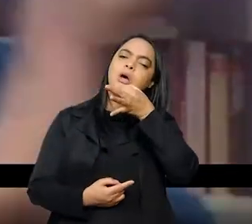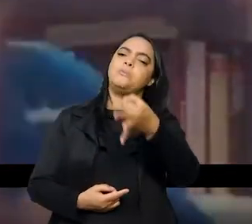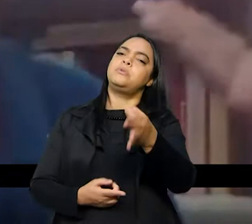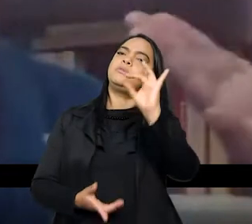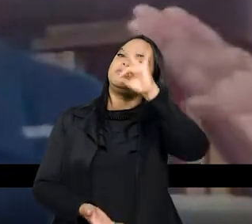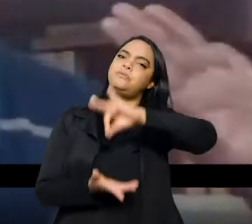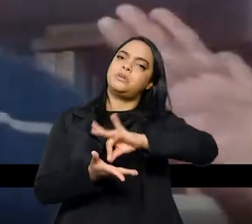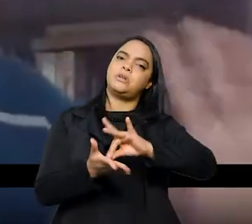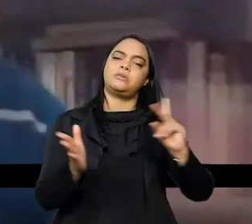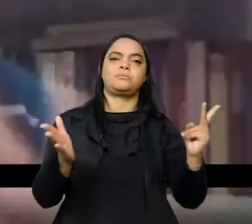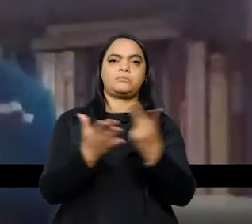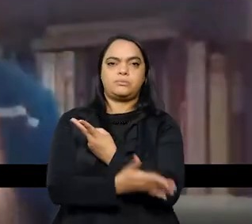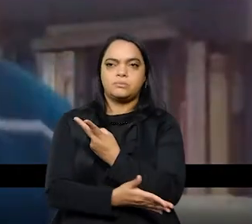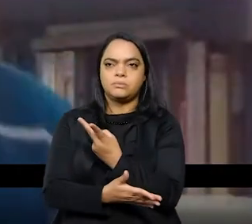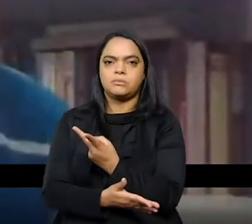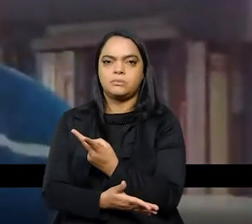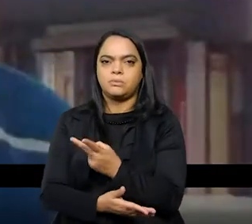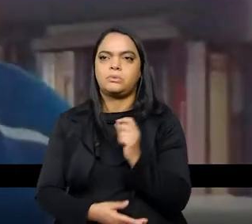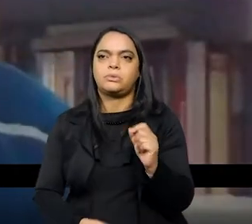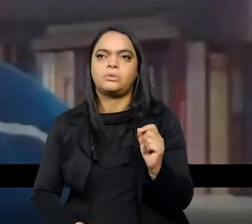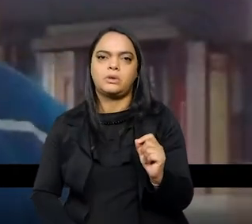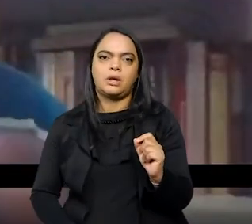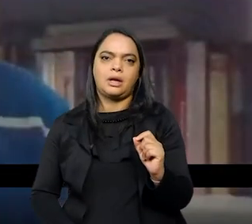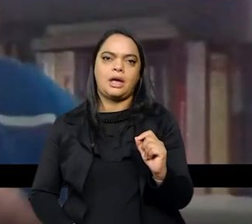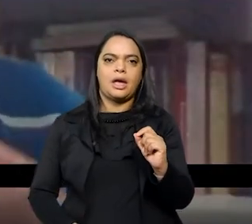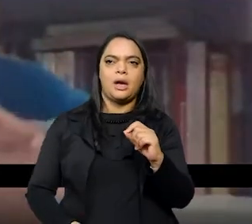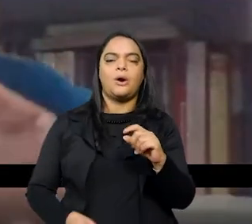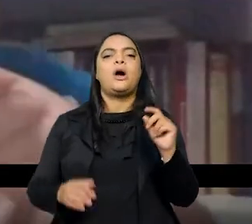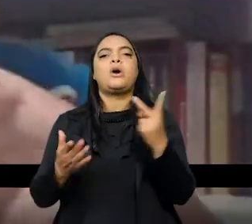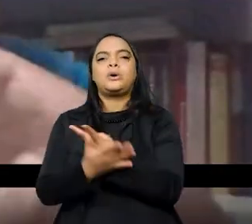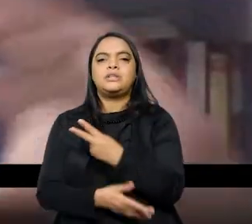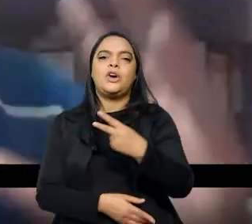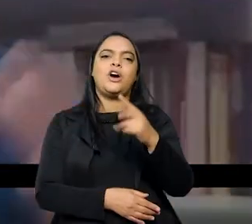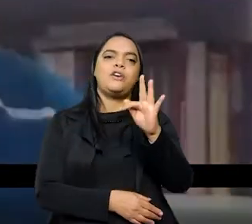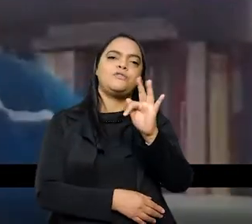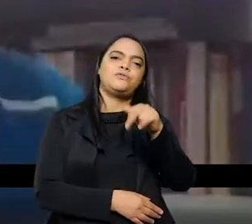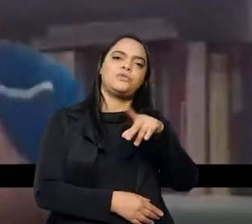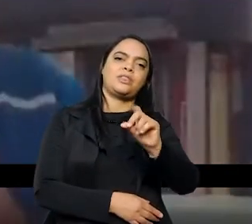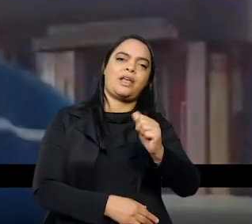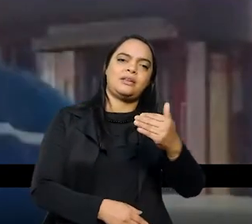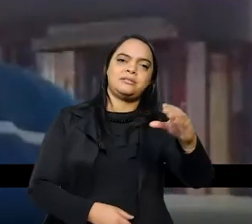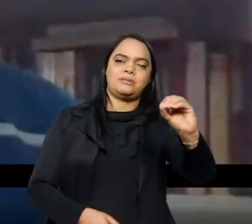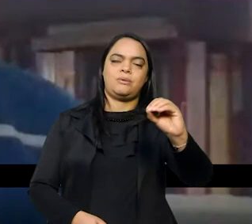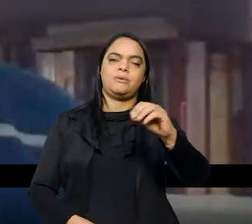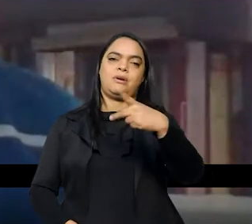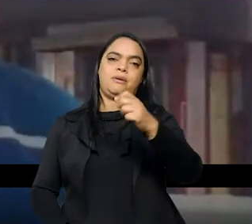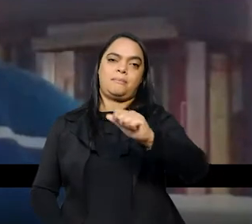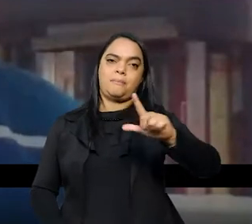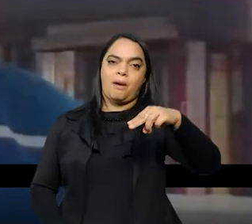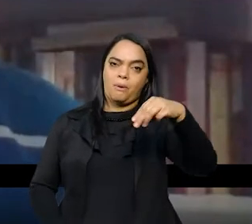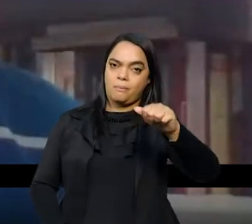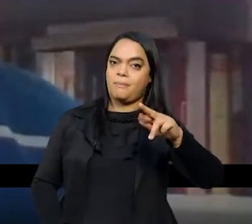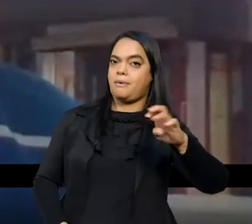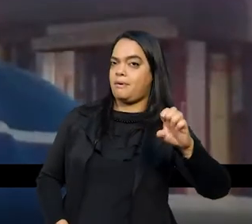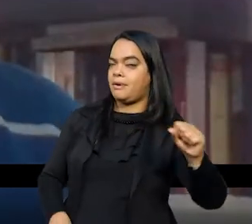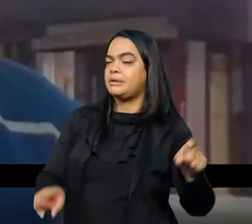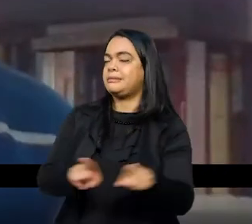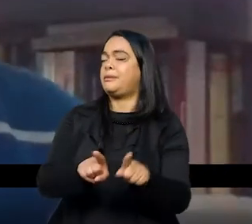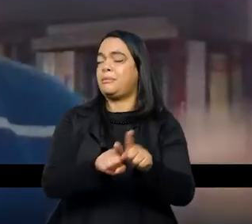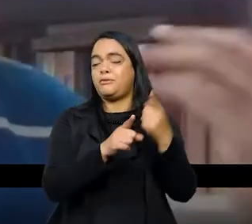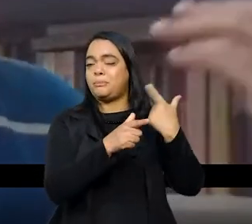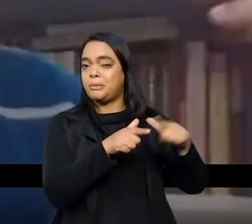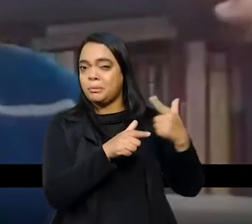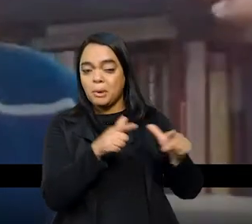Aquele horror da Fundação Palmares também é outro problema. Então, estamos, no momento, com grandes problemas. Né? E